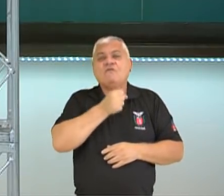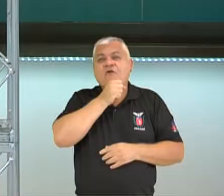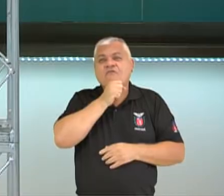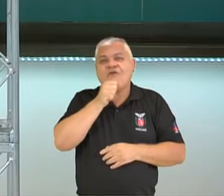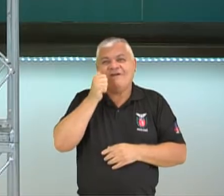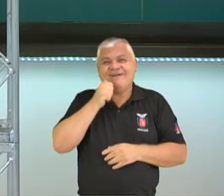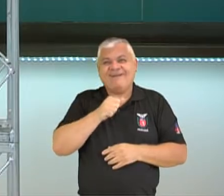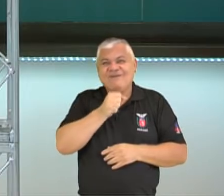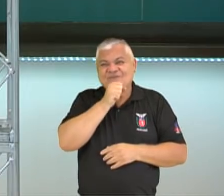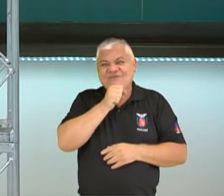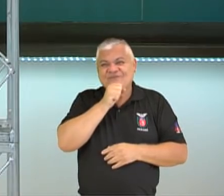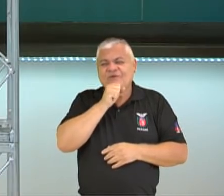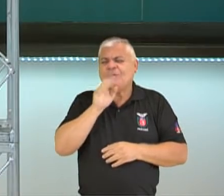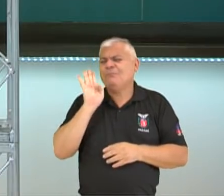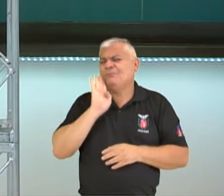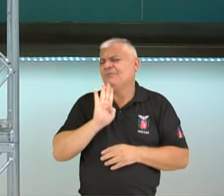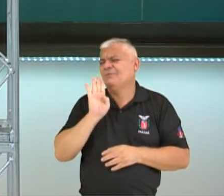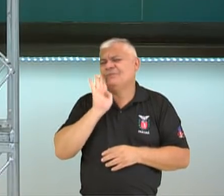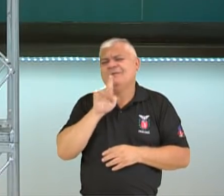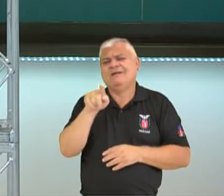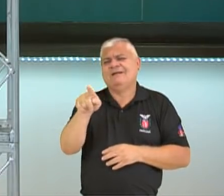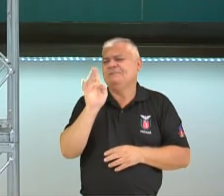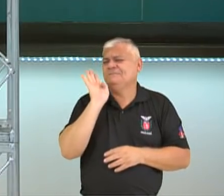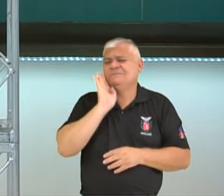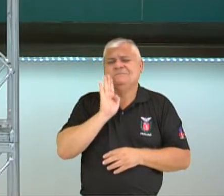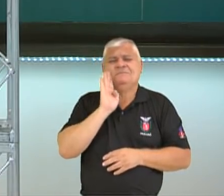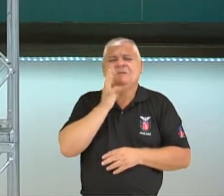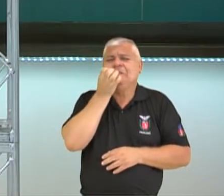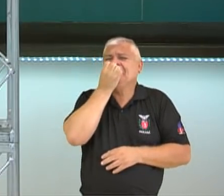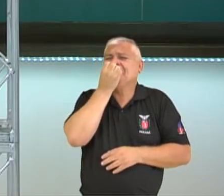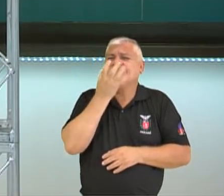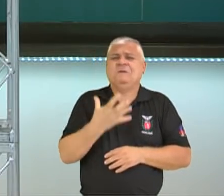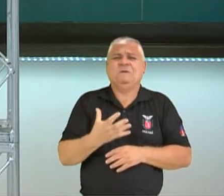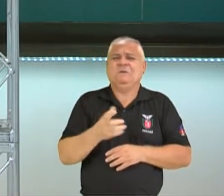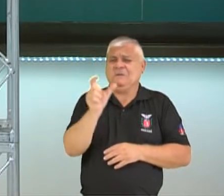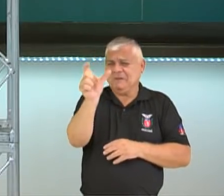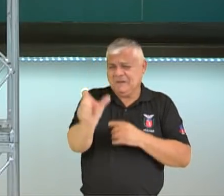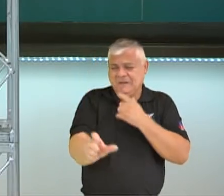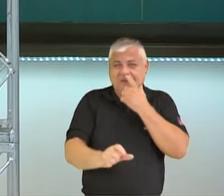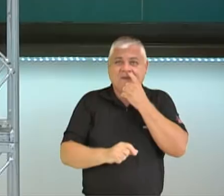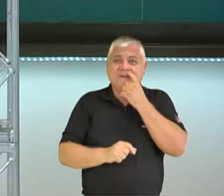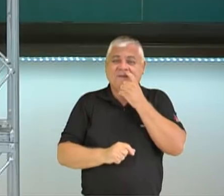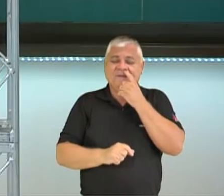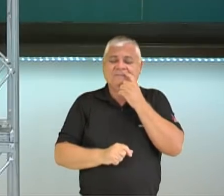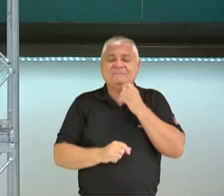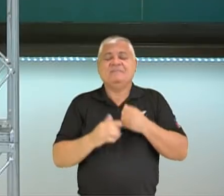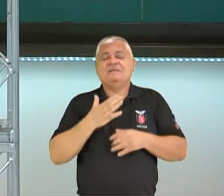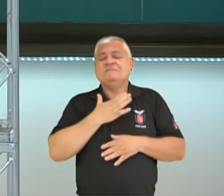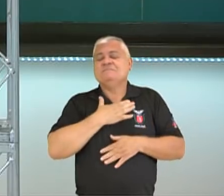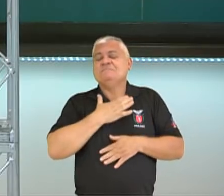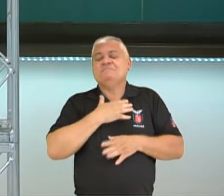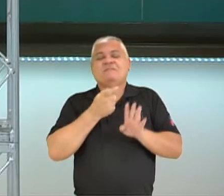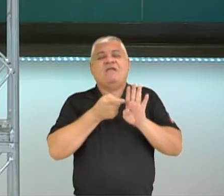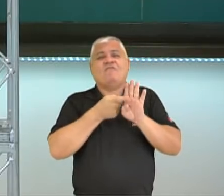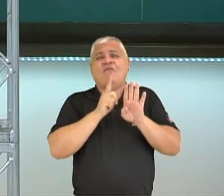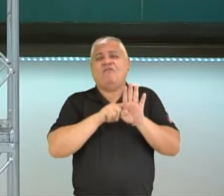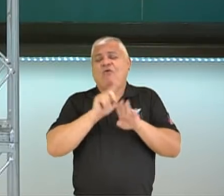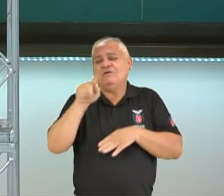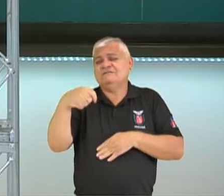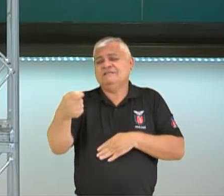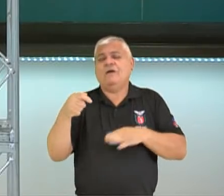é muito boazinha sua avó é muito boazinha que que você diz aí a minha avó é um